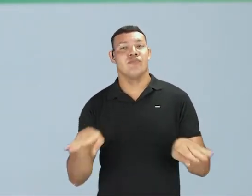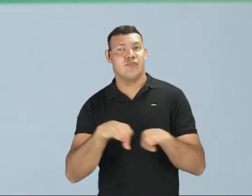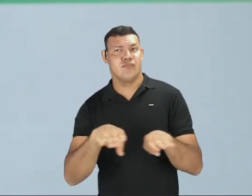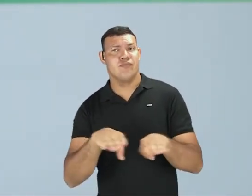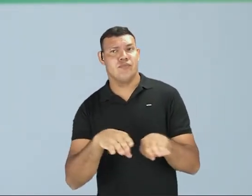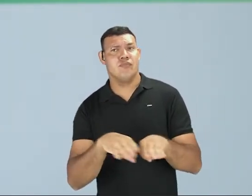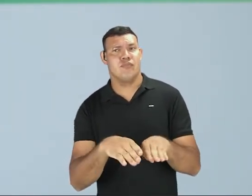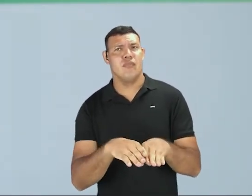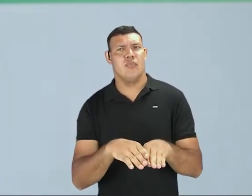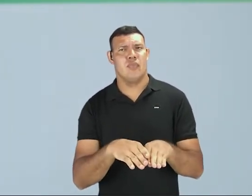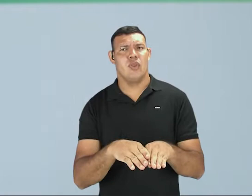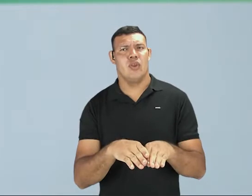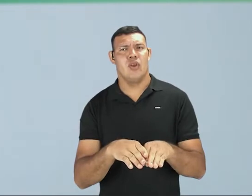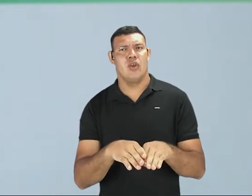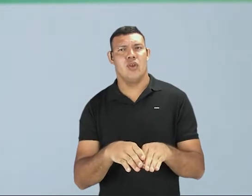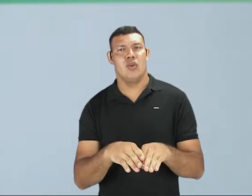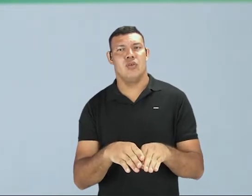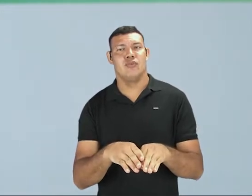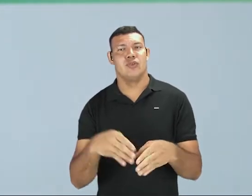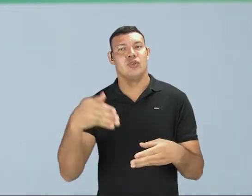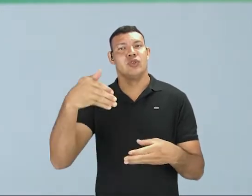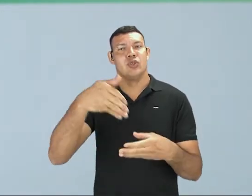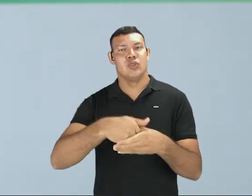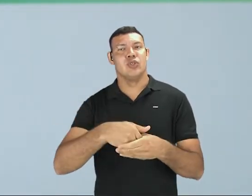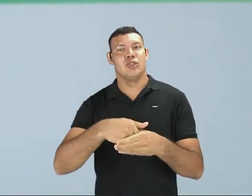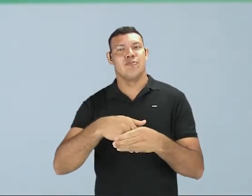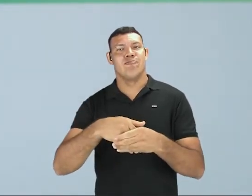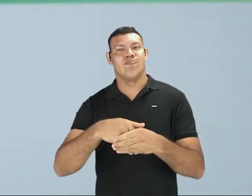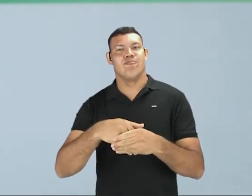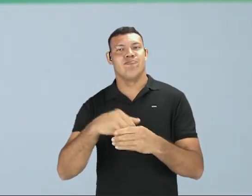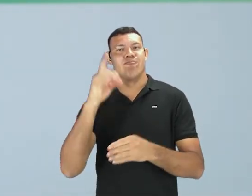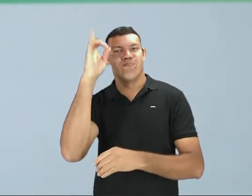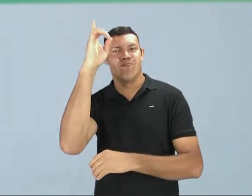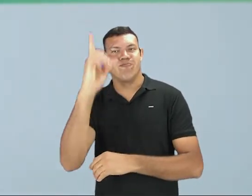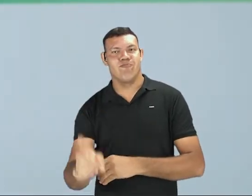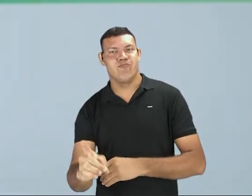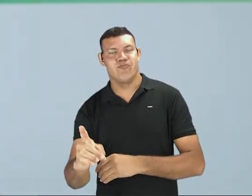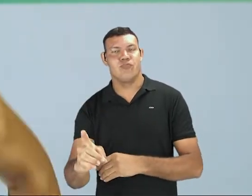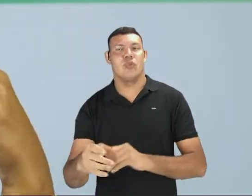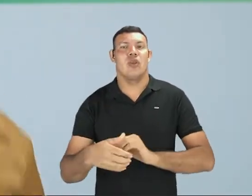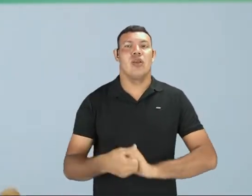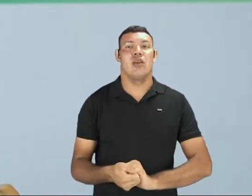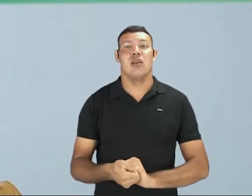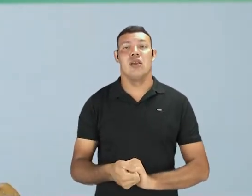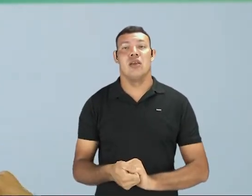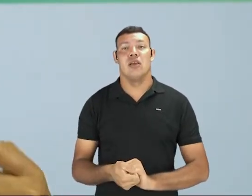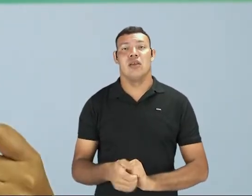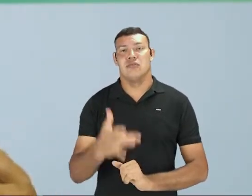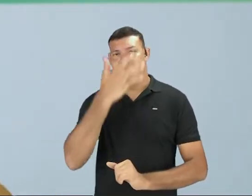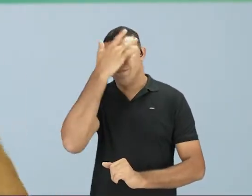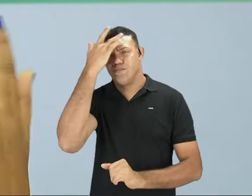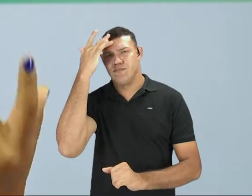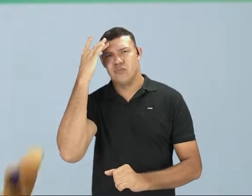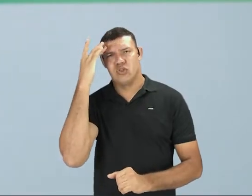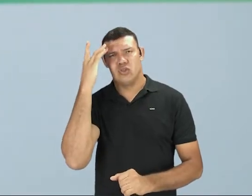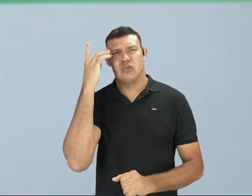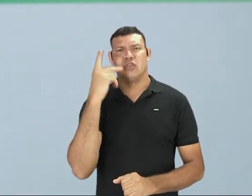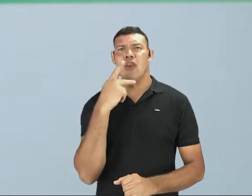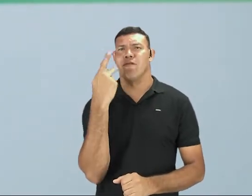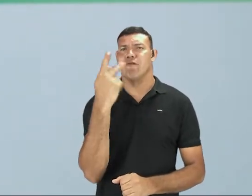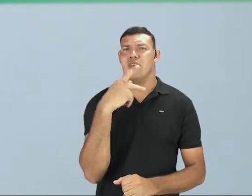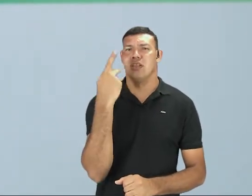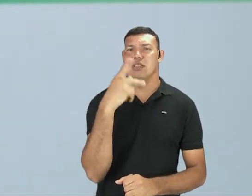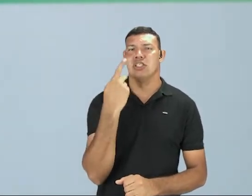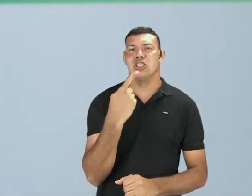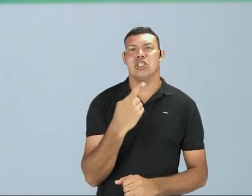gente tem o voto aberto, como a gente discutiu também. Só que aí esse voto aberto, como eu disse, as pessoas diziam em quem elas votavam